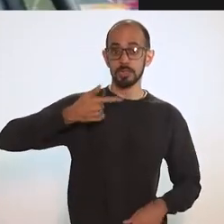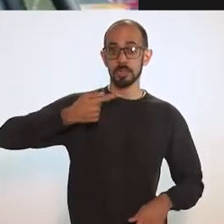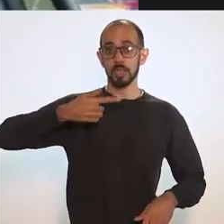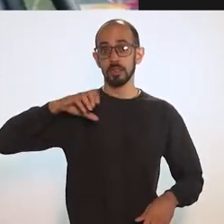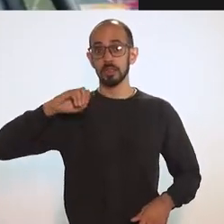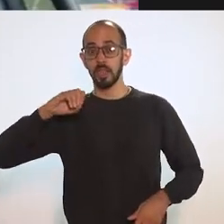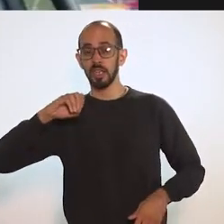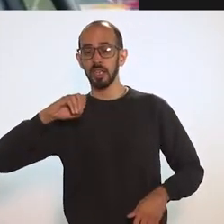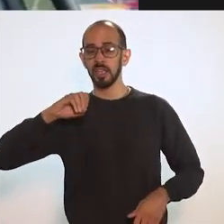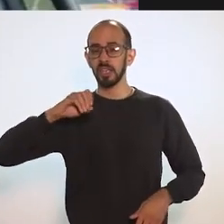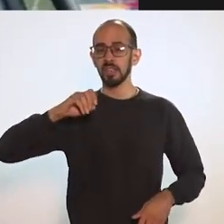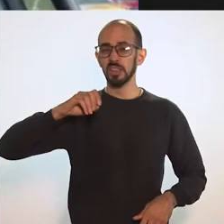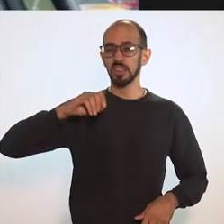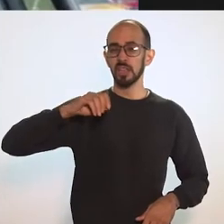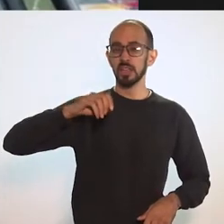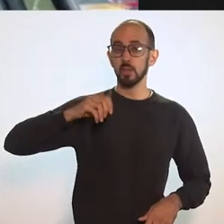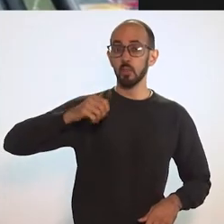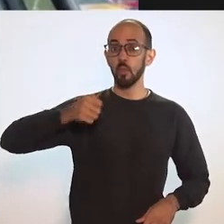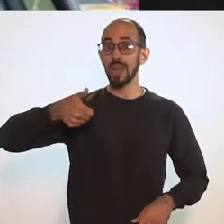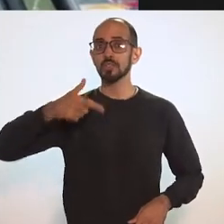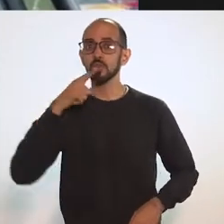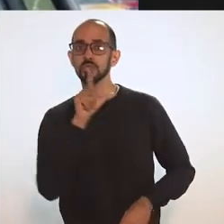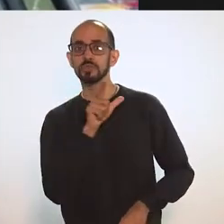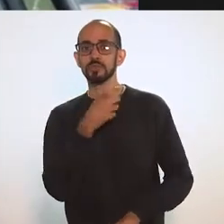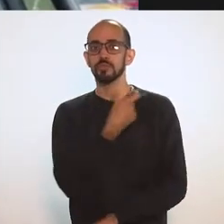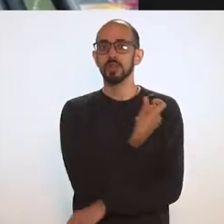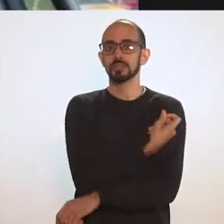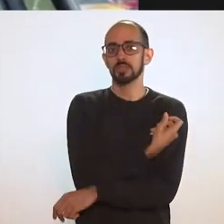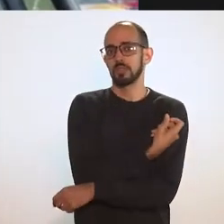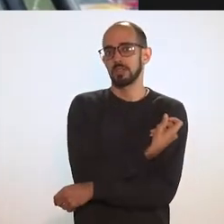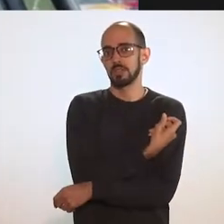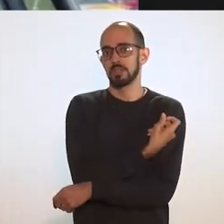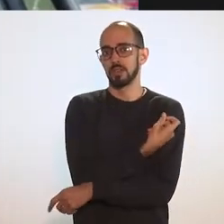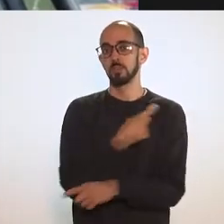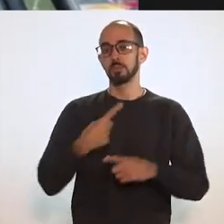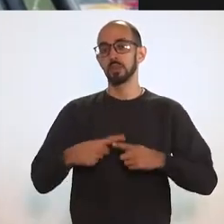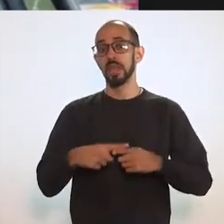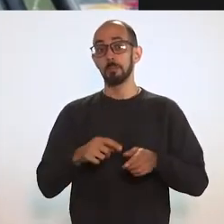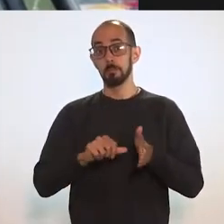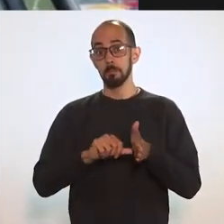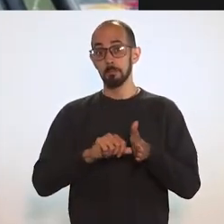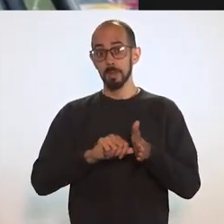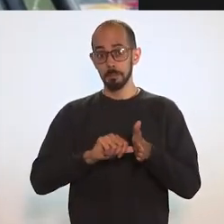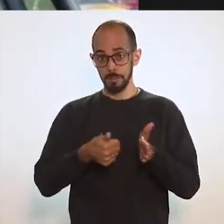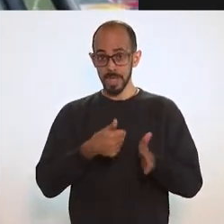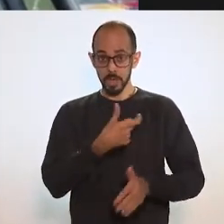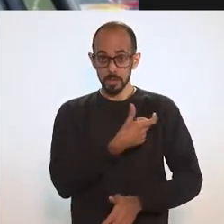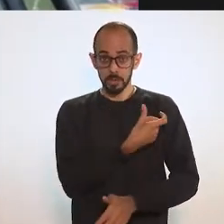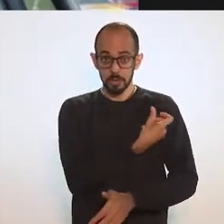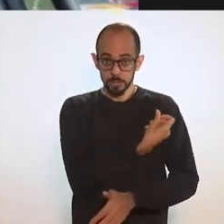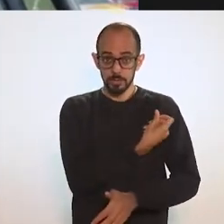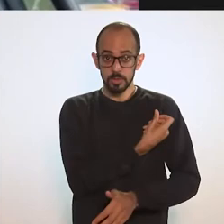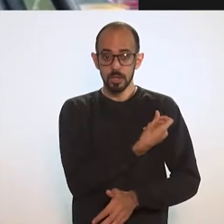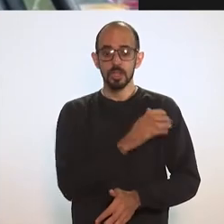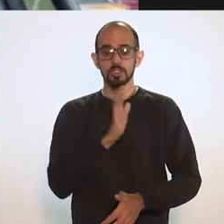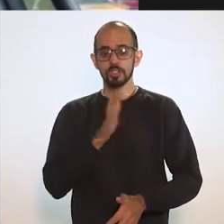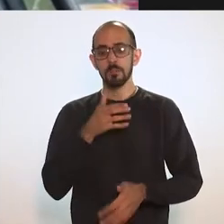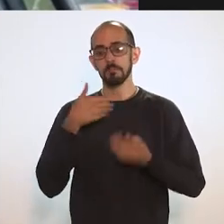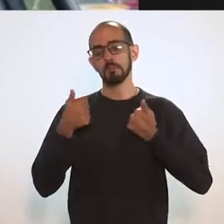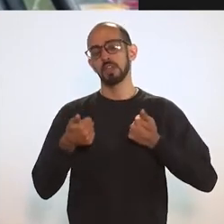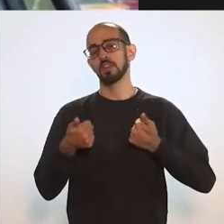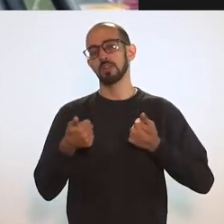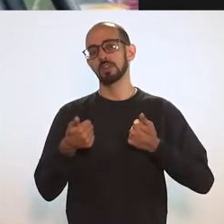70, que quase conseguiram ser vacinadas. Mesmo a primeira dose já vai proteger. A gente já tem visto isso, casais em que um